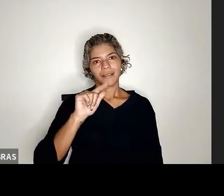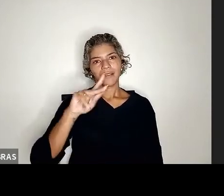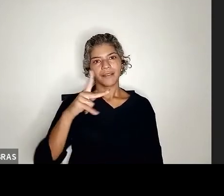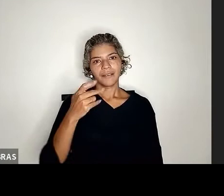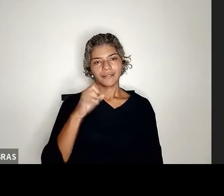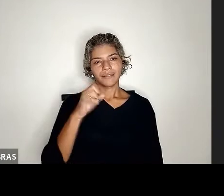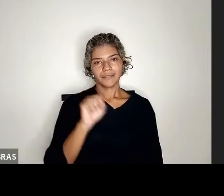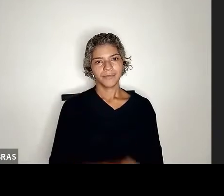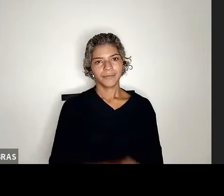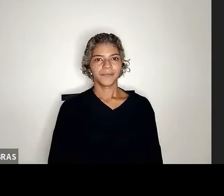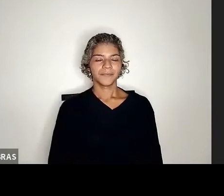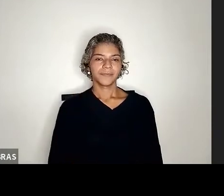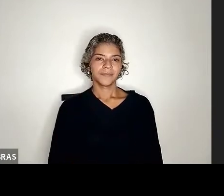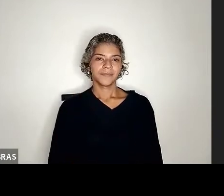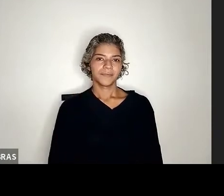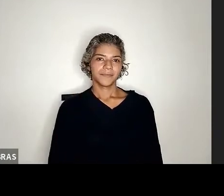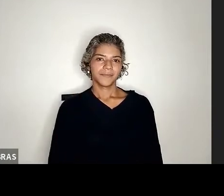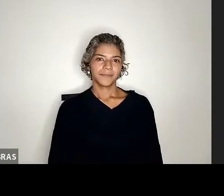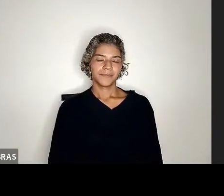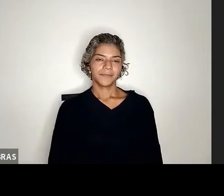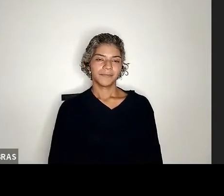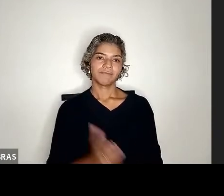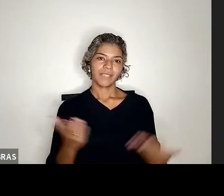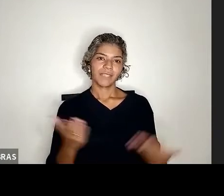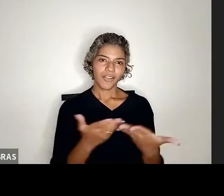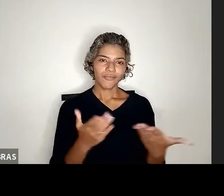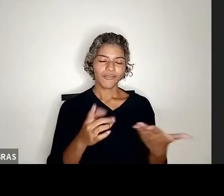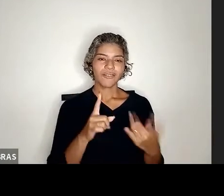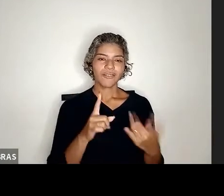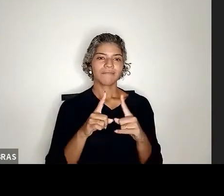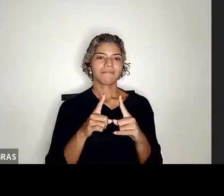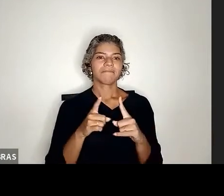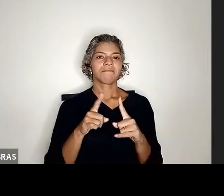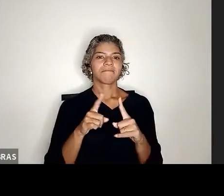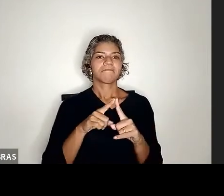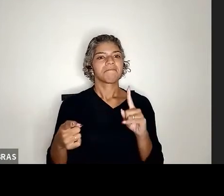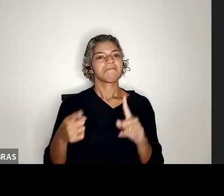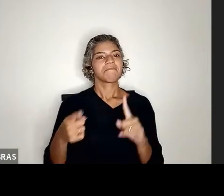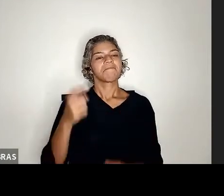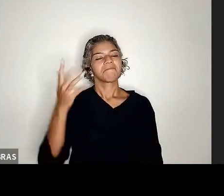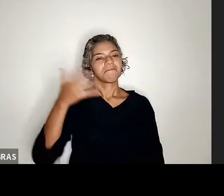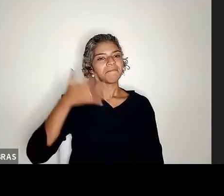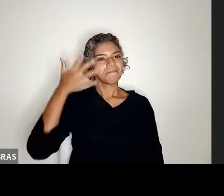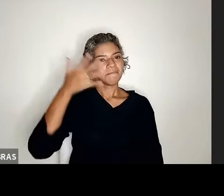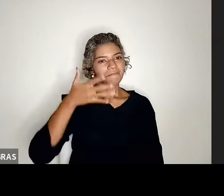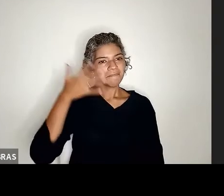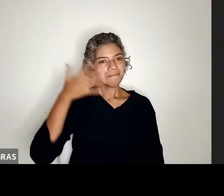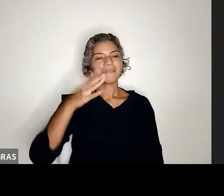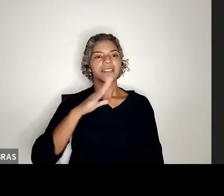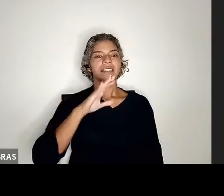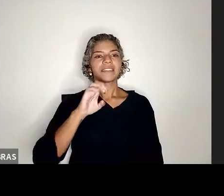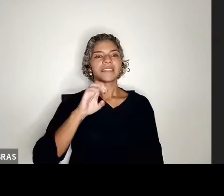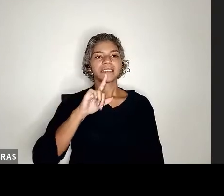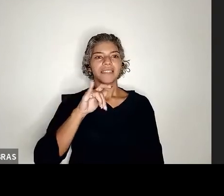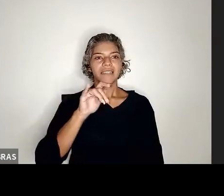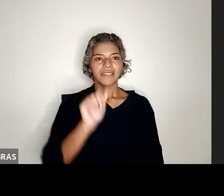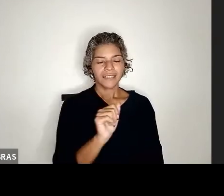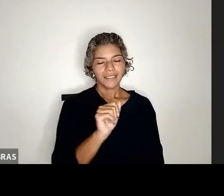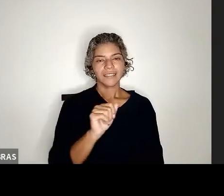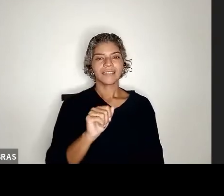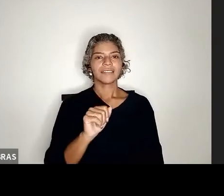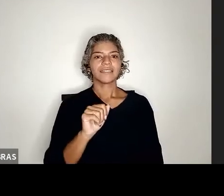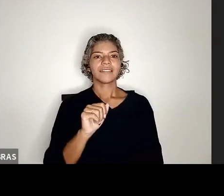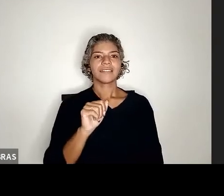Passo, então, a fala para a nossa convidada, Célia Chacriabá, a Célia Chacriabá do povo de